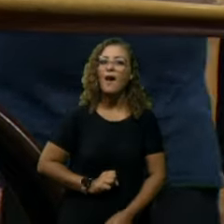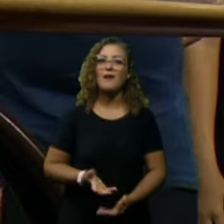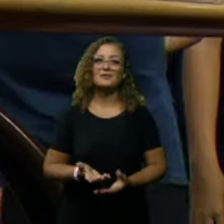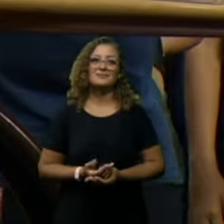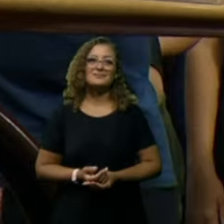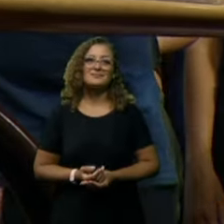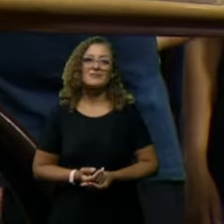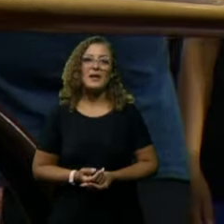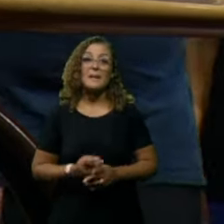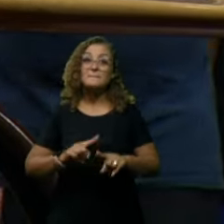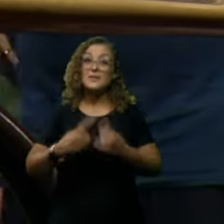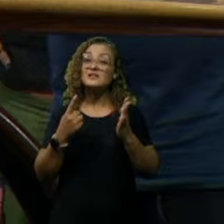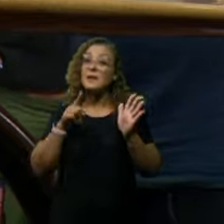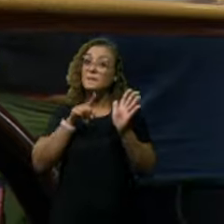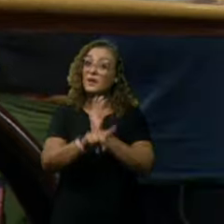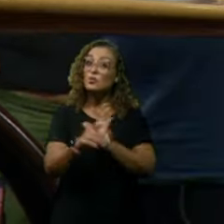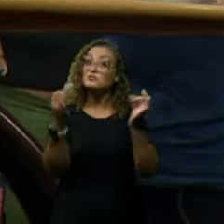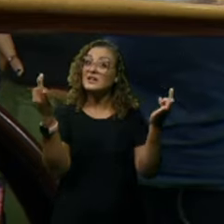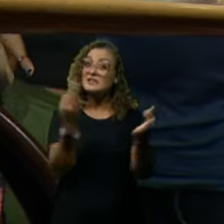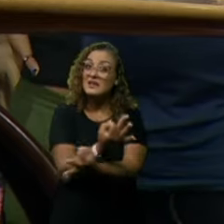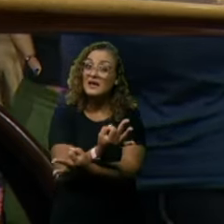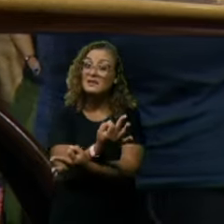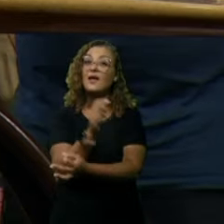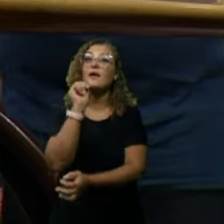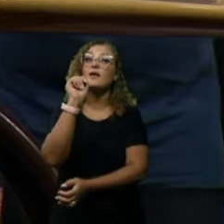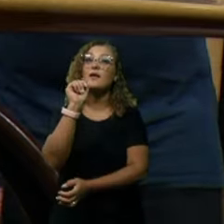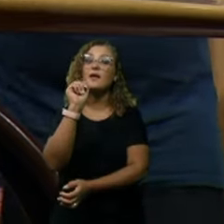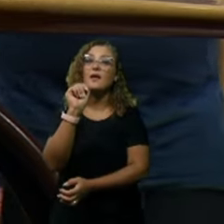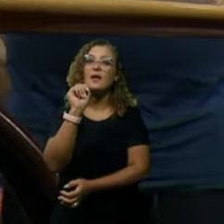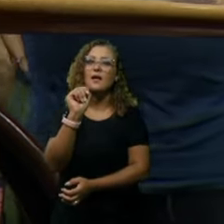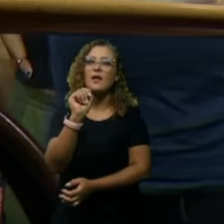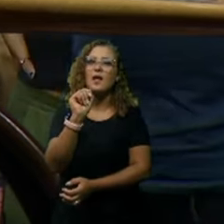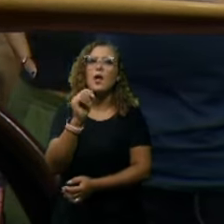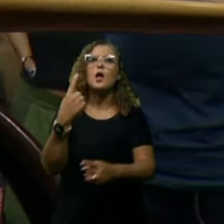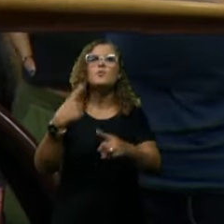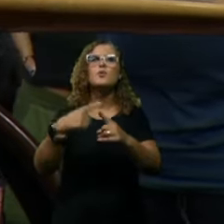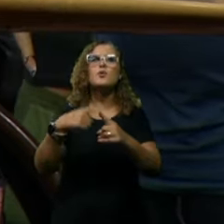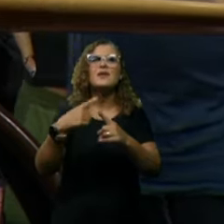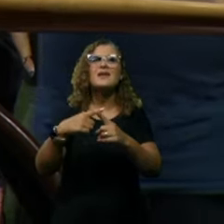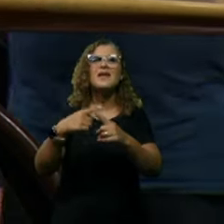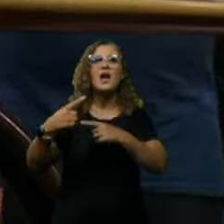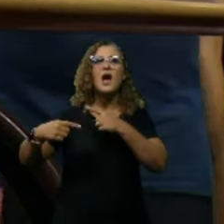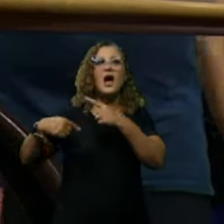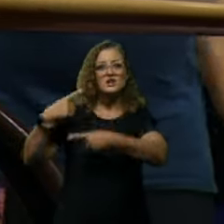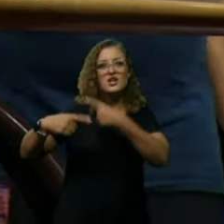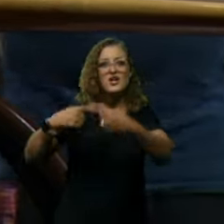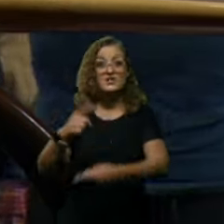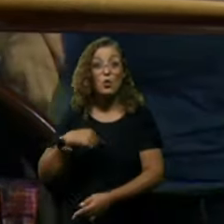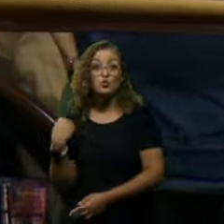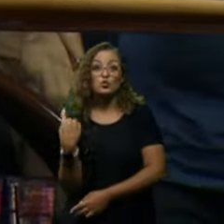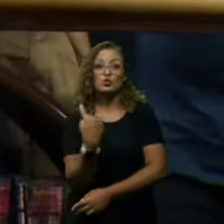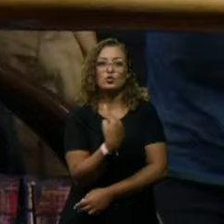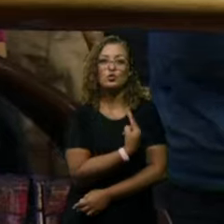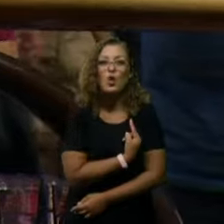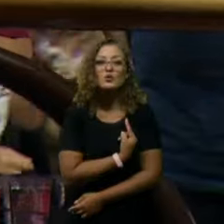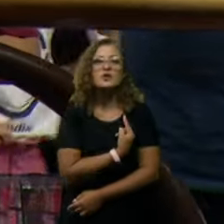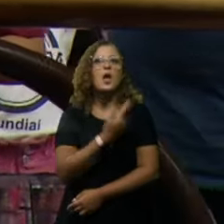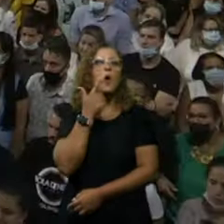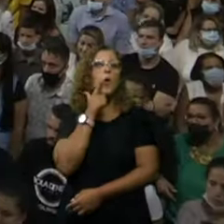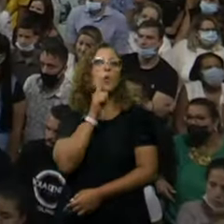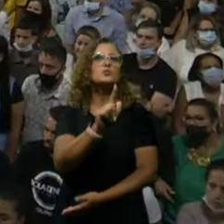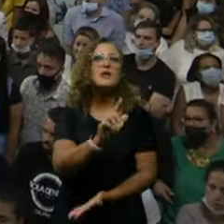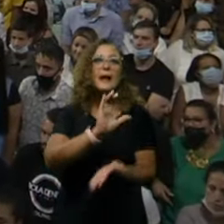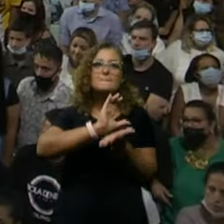e agora pergunta é porque a geração que tem poder para quitar tá parcelando E aí